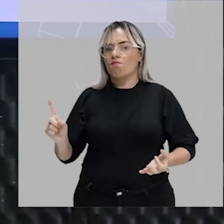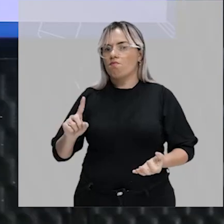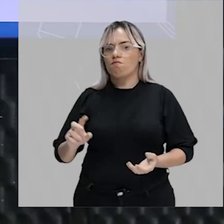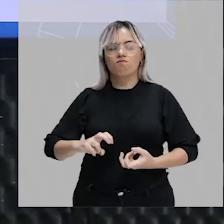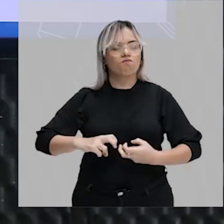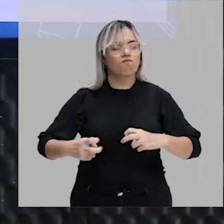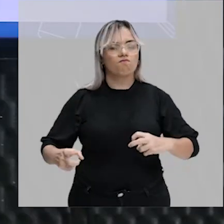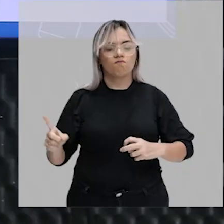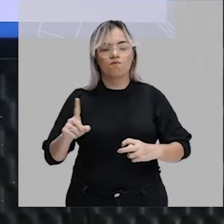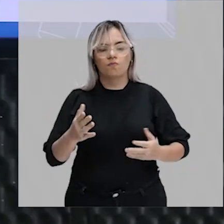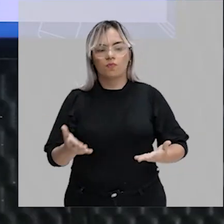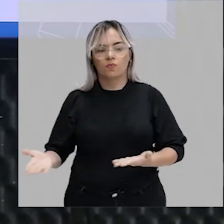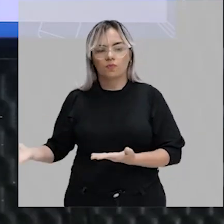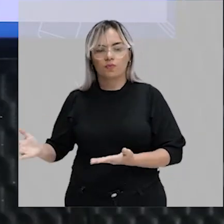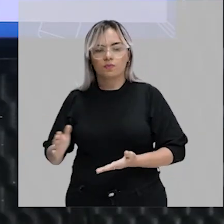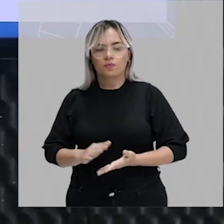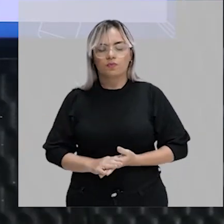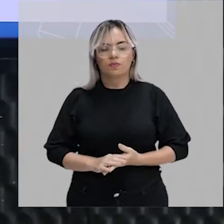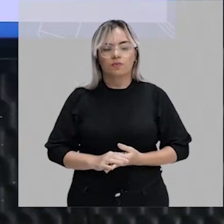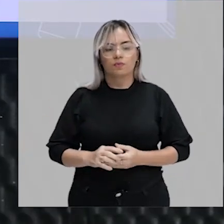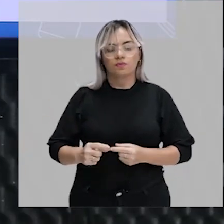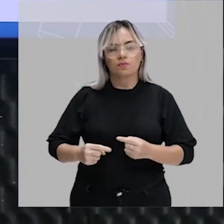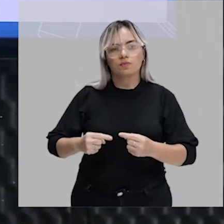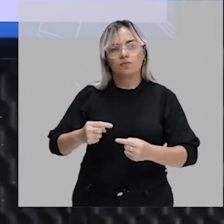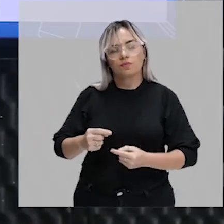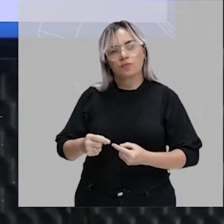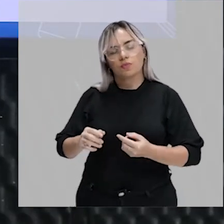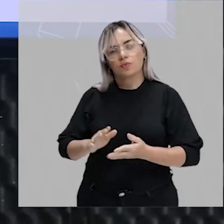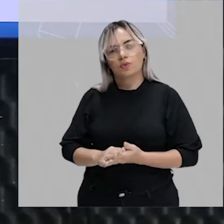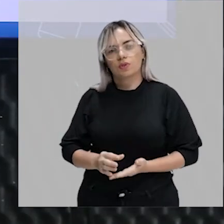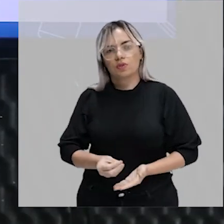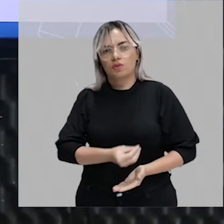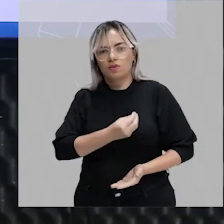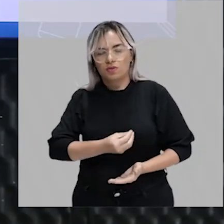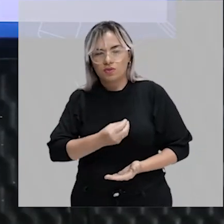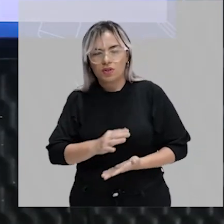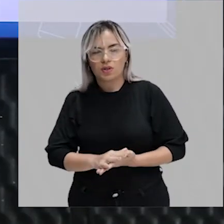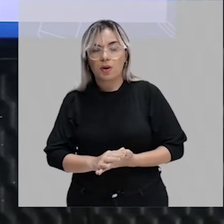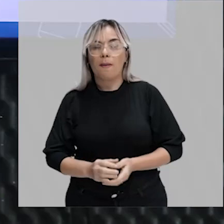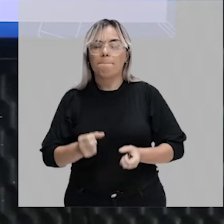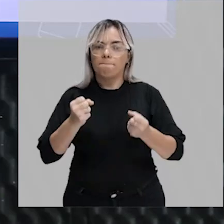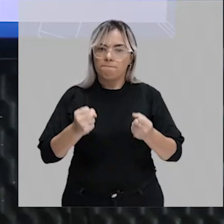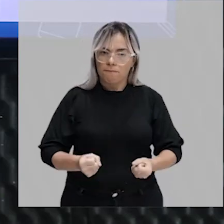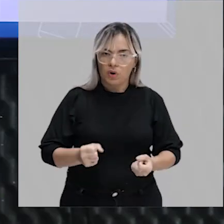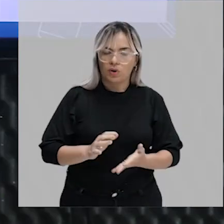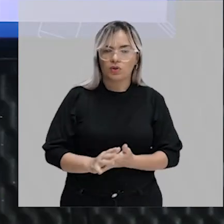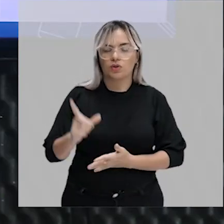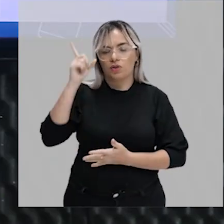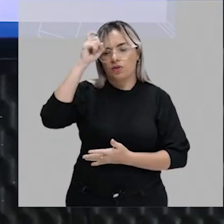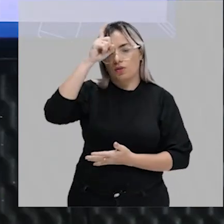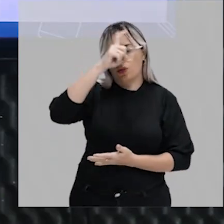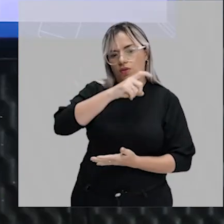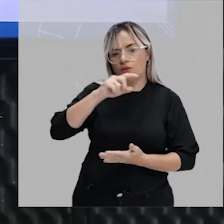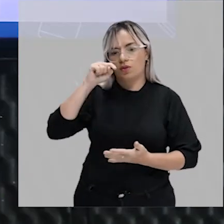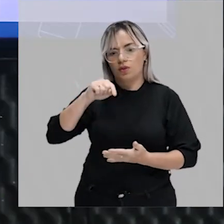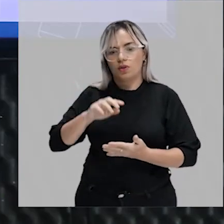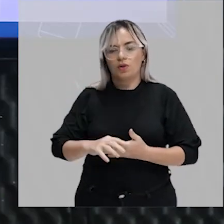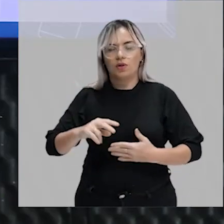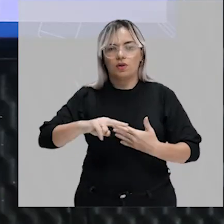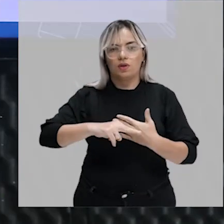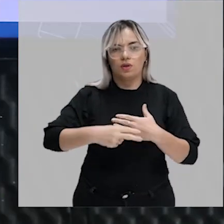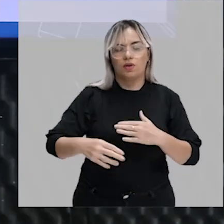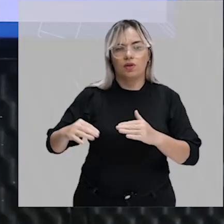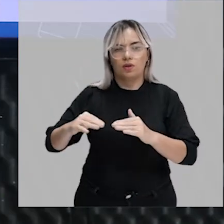A prole híbrida ela pode sobreviver com mais dificuldade do que a prole resultante do